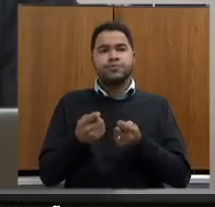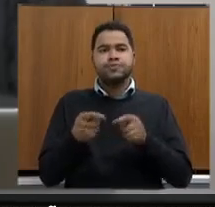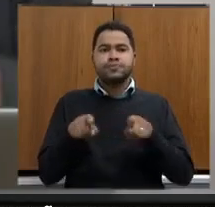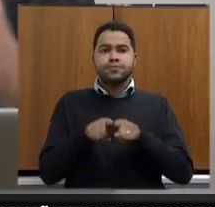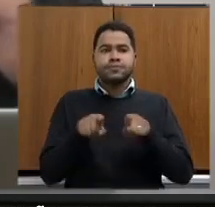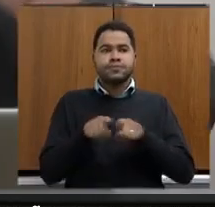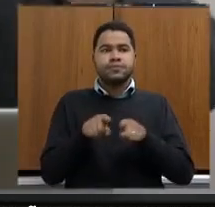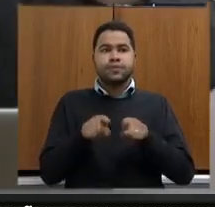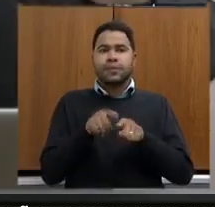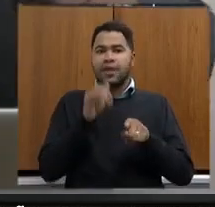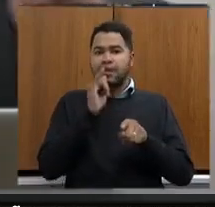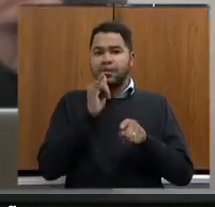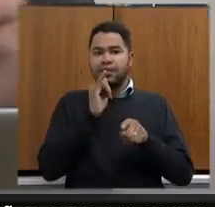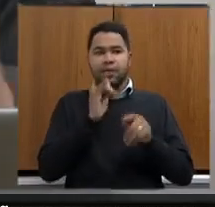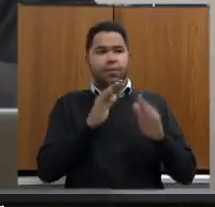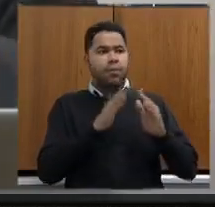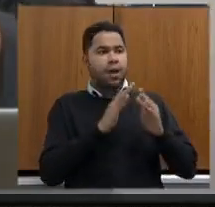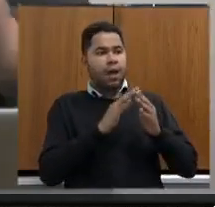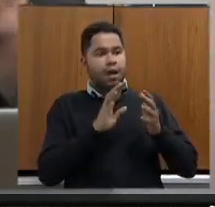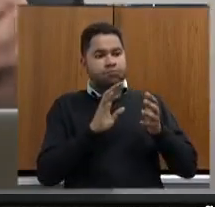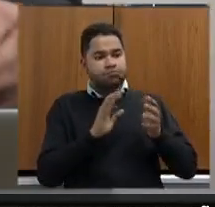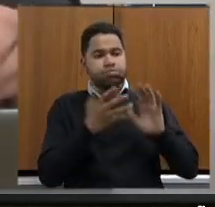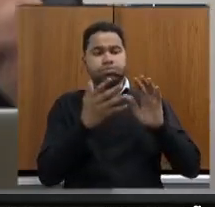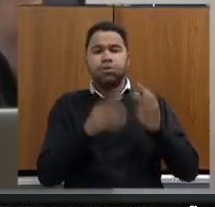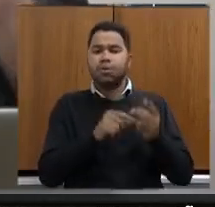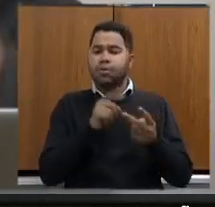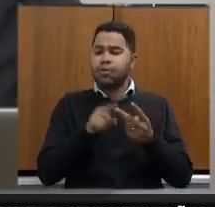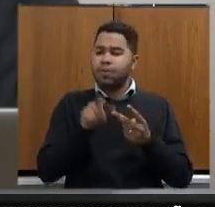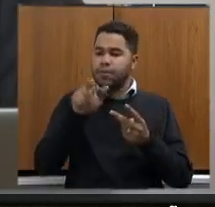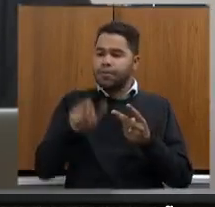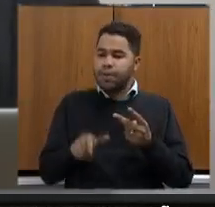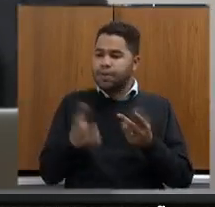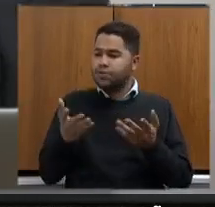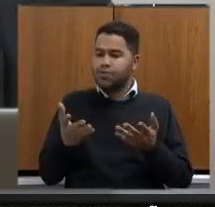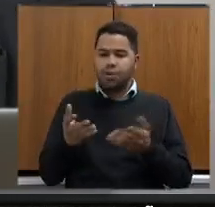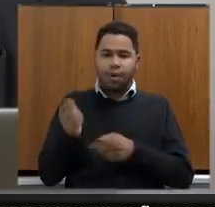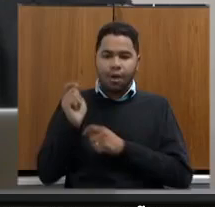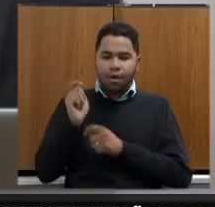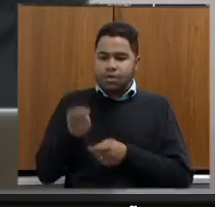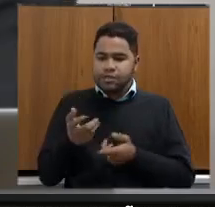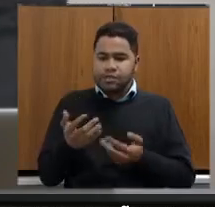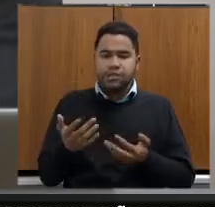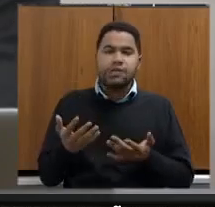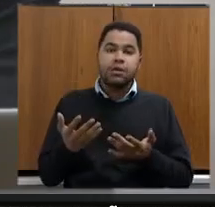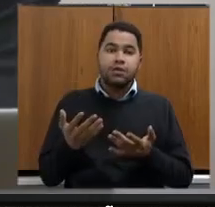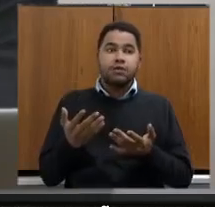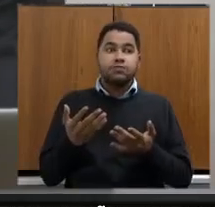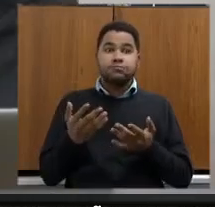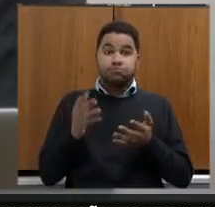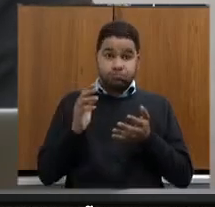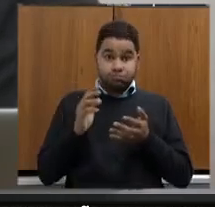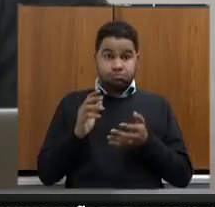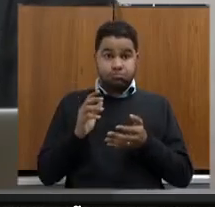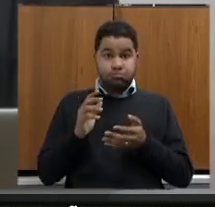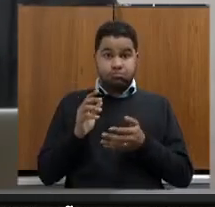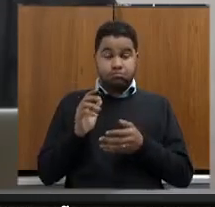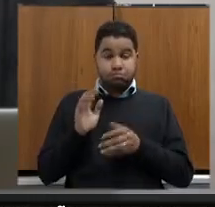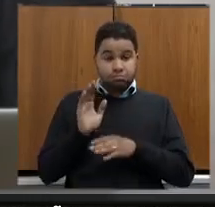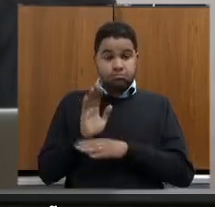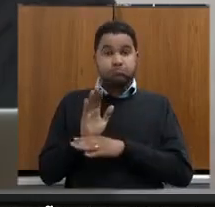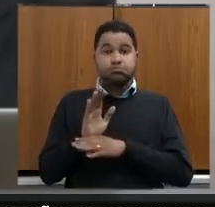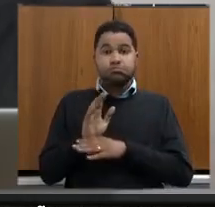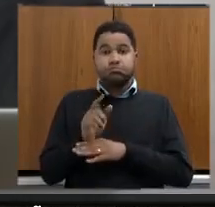restaurar uma casa que achou uma pessoa que pescador ficou sem pescar essa reparação a outra